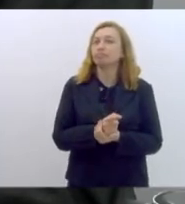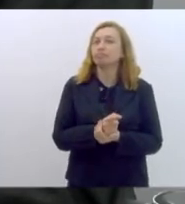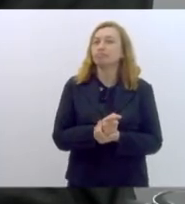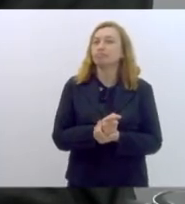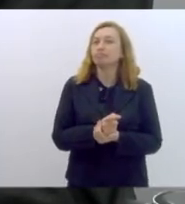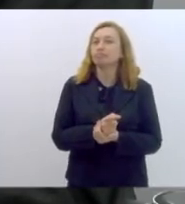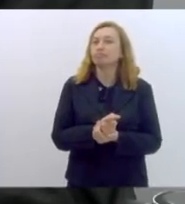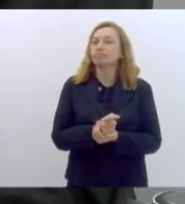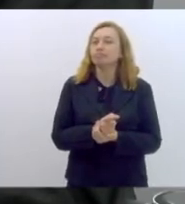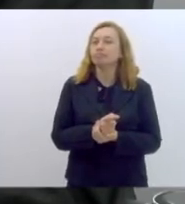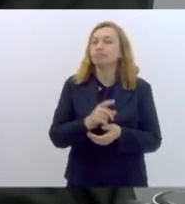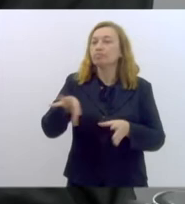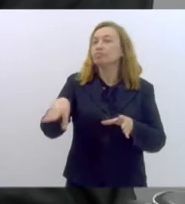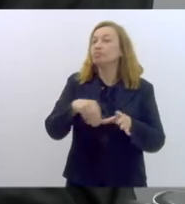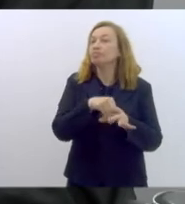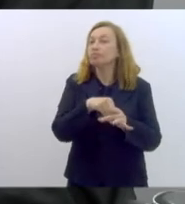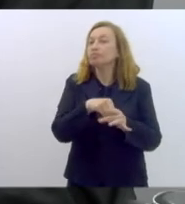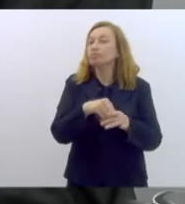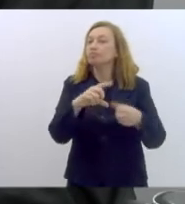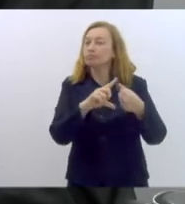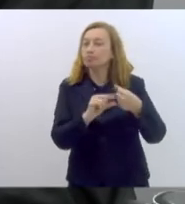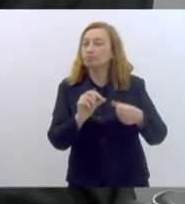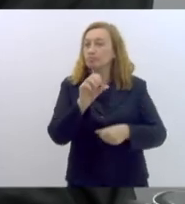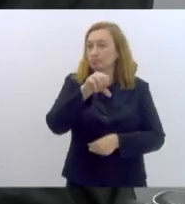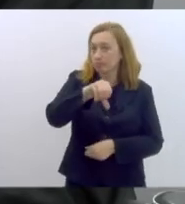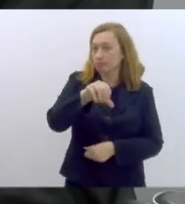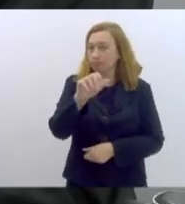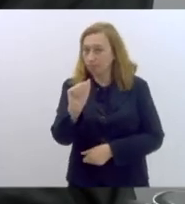está sendo incorporado pelo artigo 9A, né?